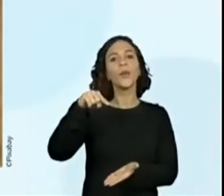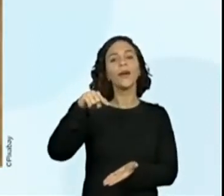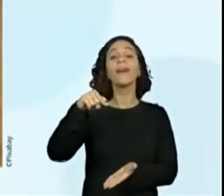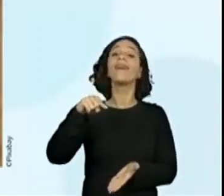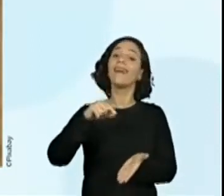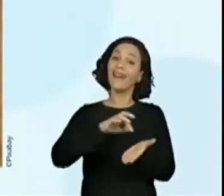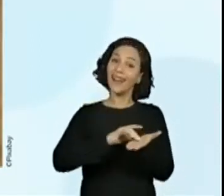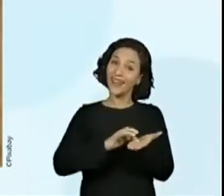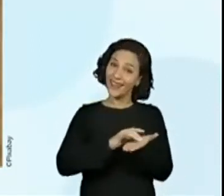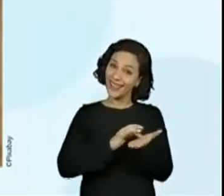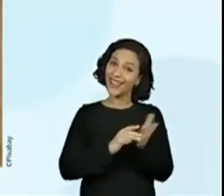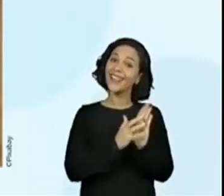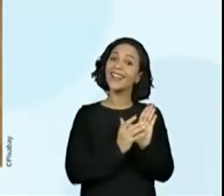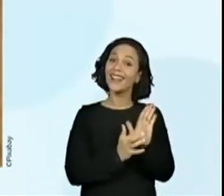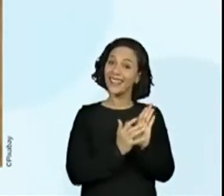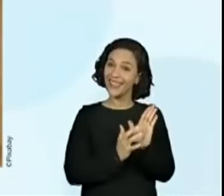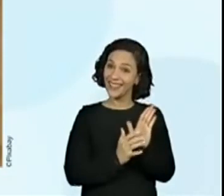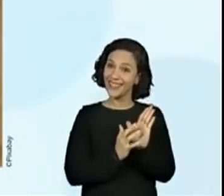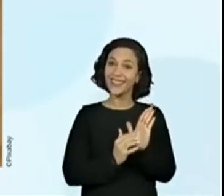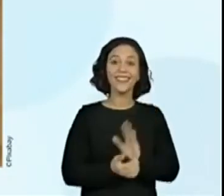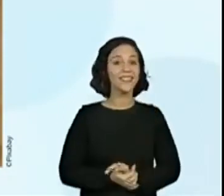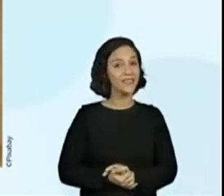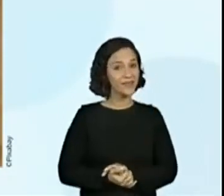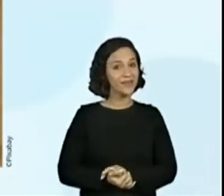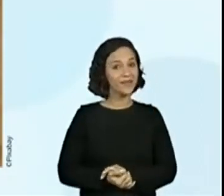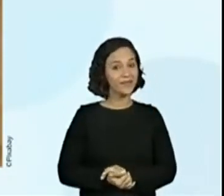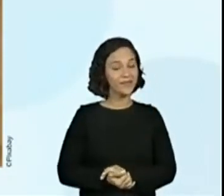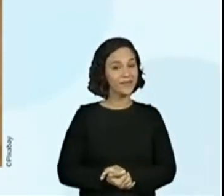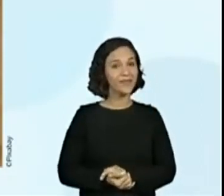uma calculadora, não é mesmo? Olha aqui.